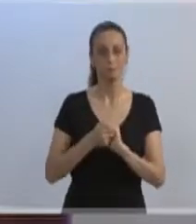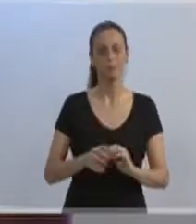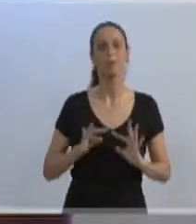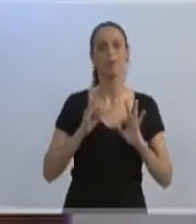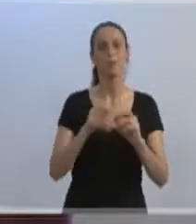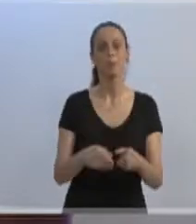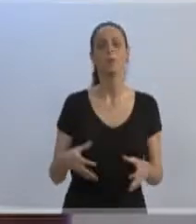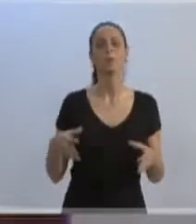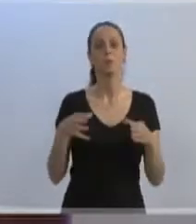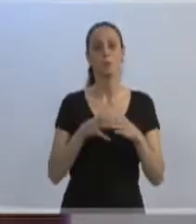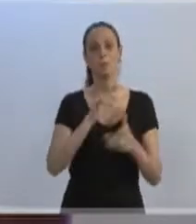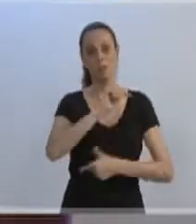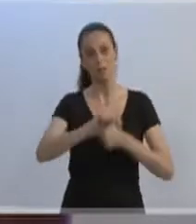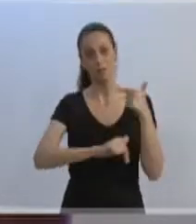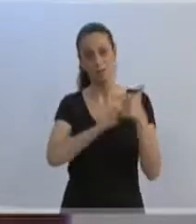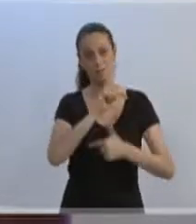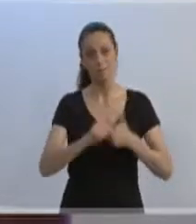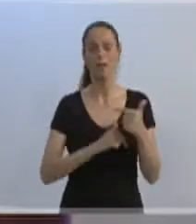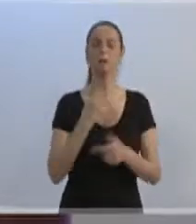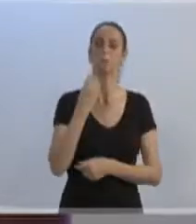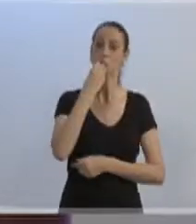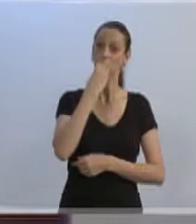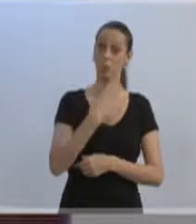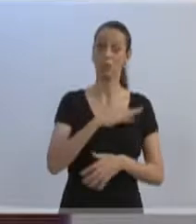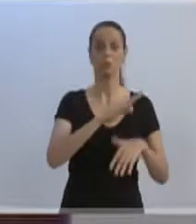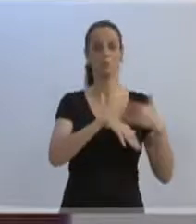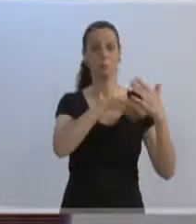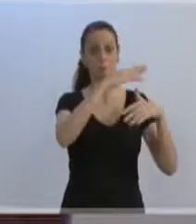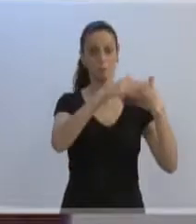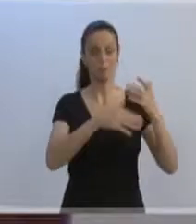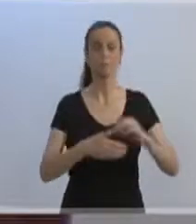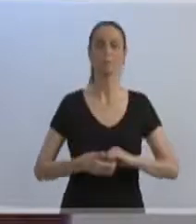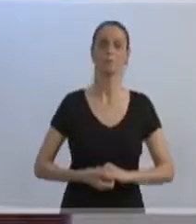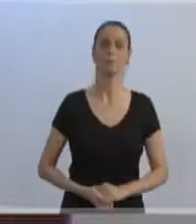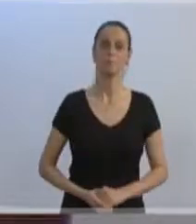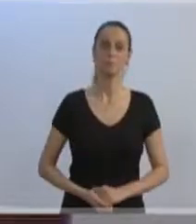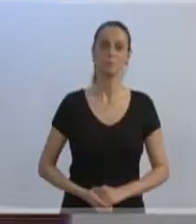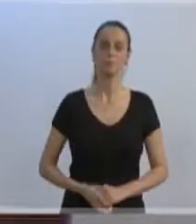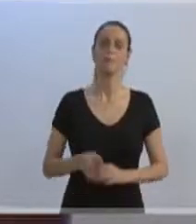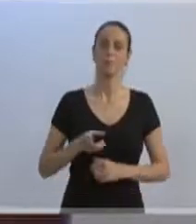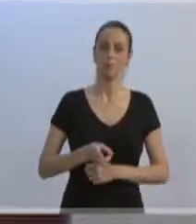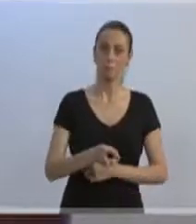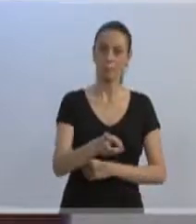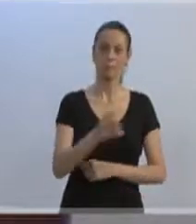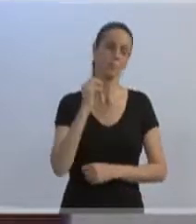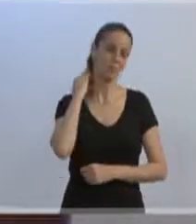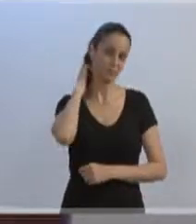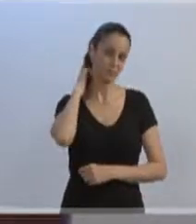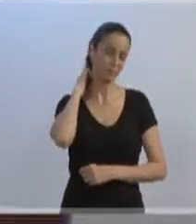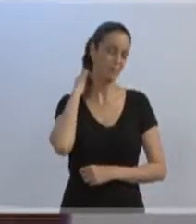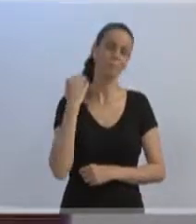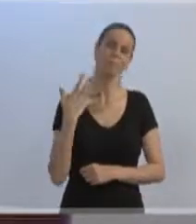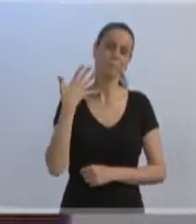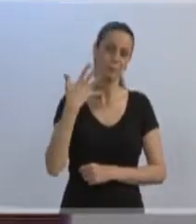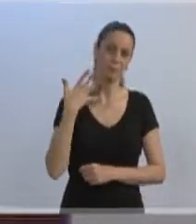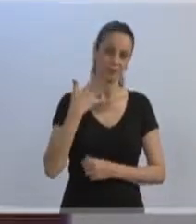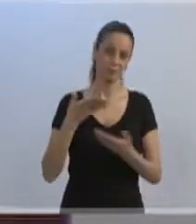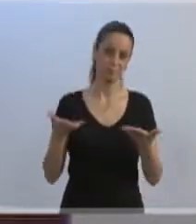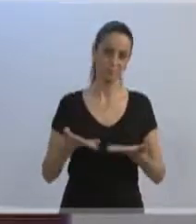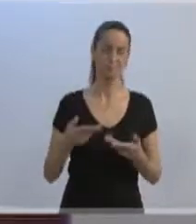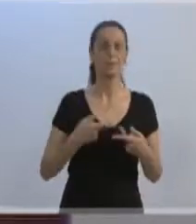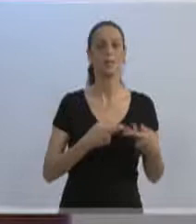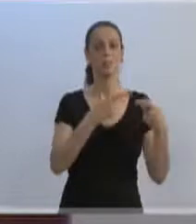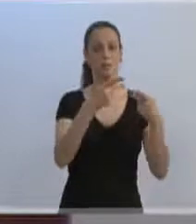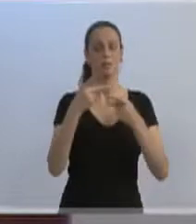equipe por esse trabalho que vem sendo muito bem desenvolvido e continuando a minha missão de visitar